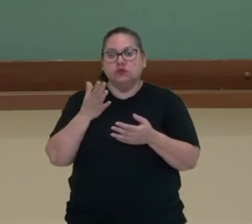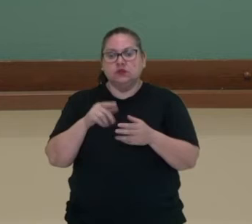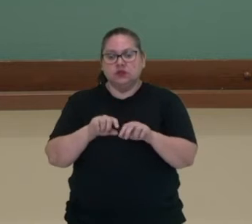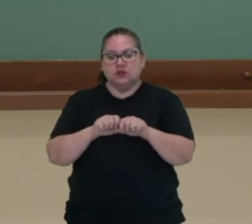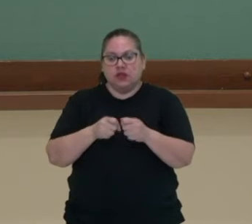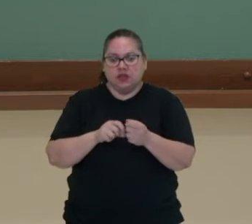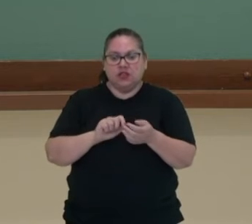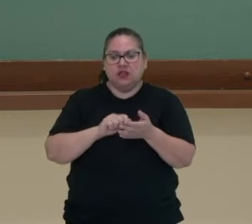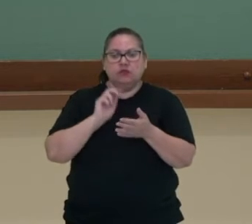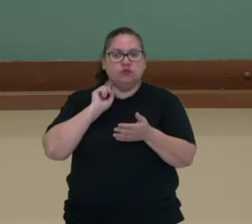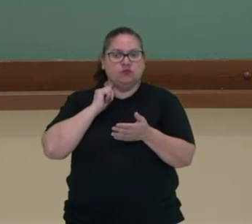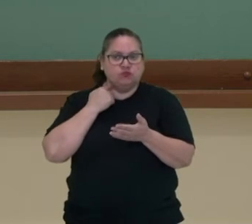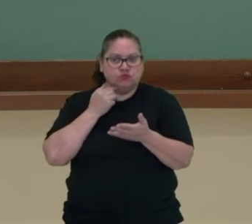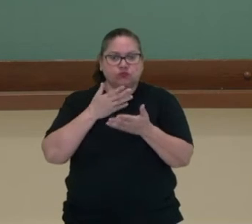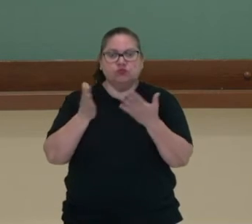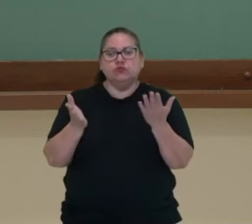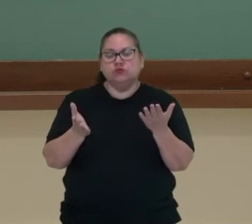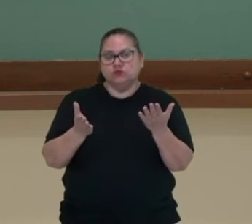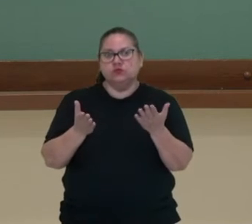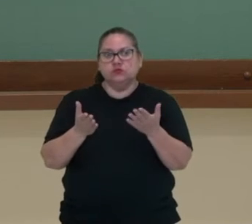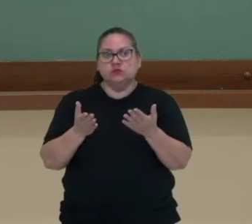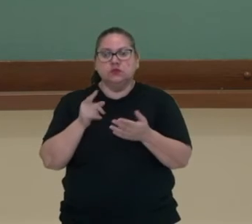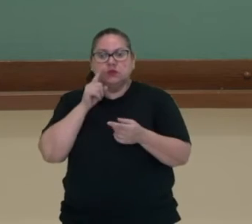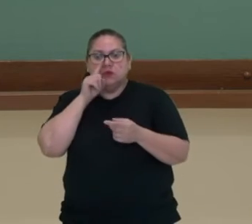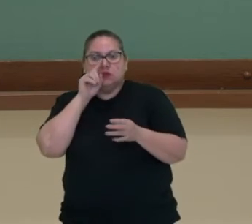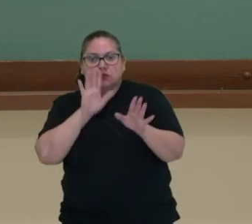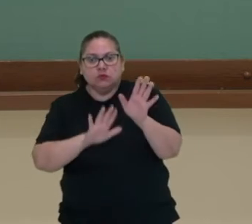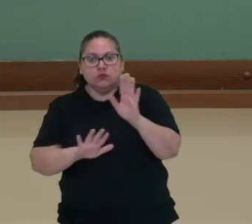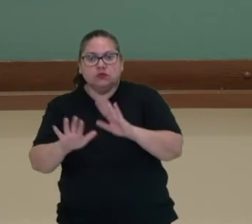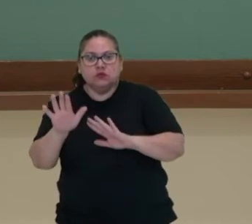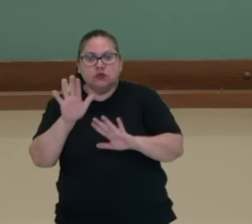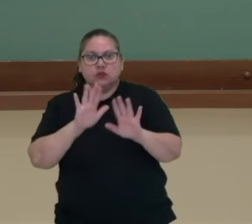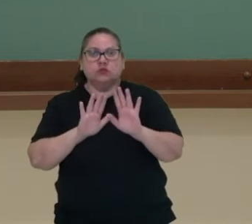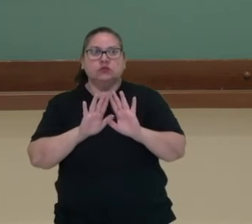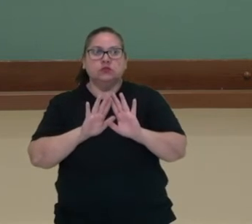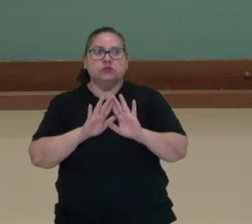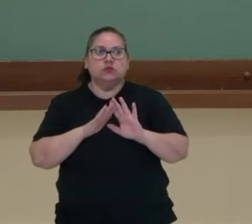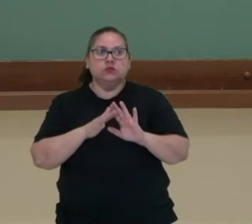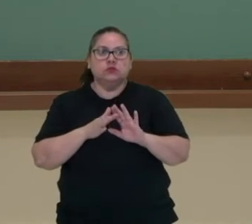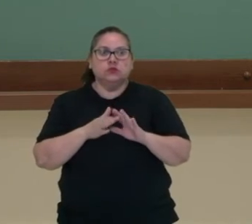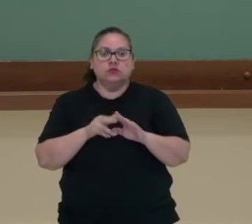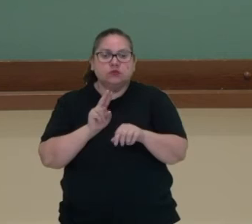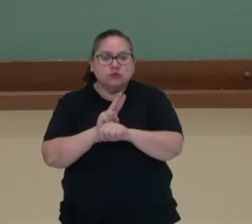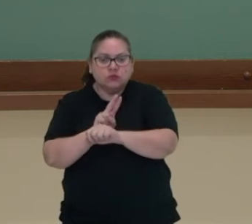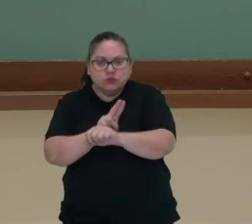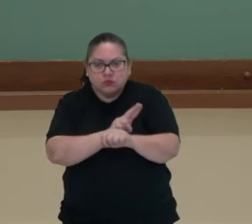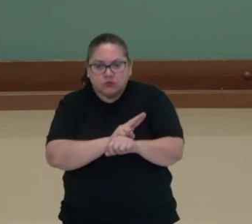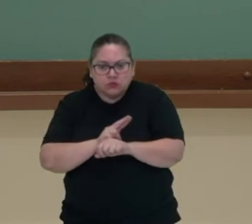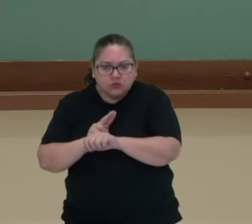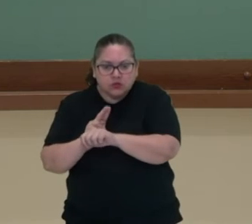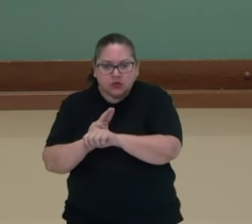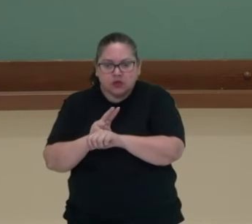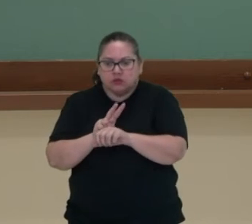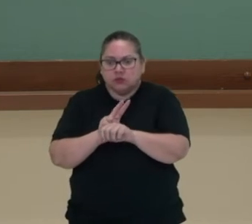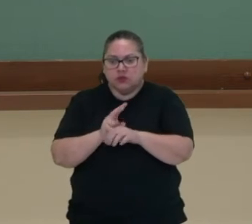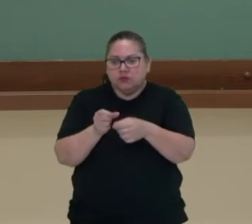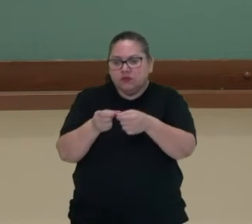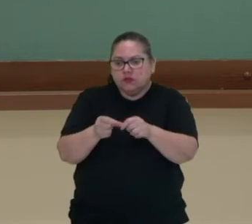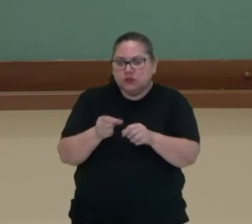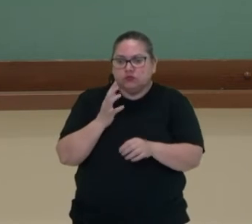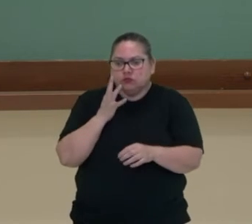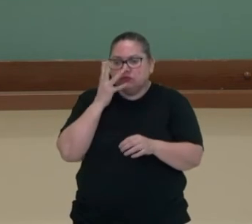forma voluntária. A gente tem que ter um pouco de cuidado com relação a isso e zelar pela preservação do